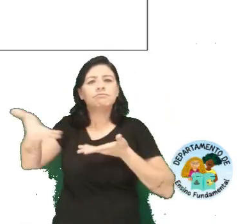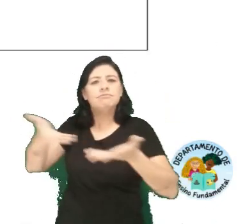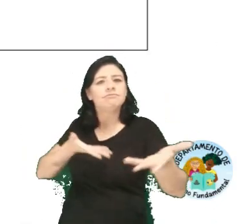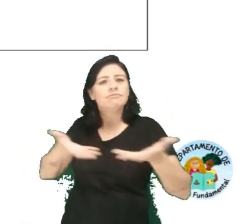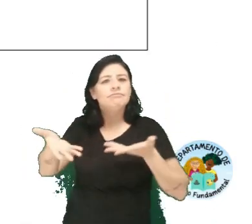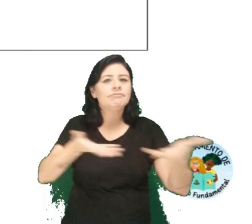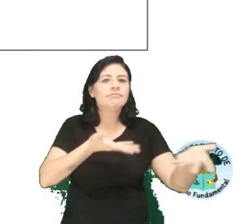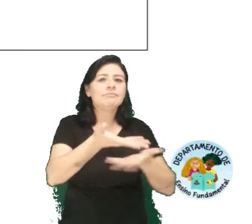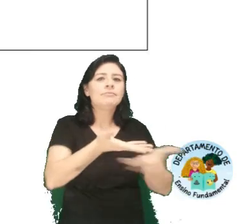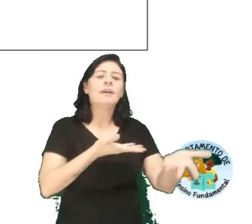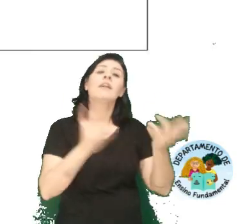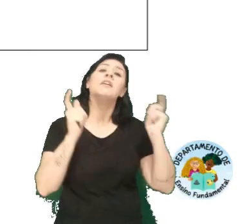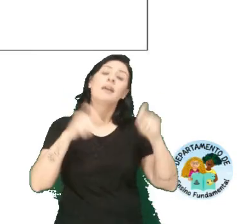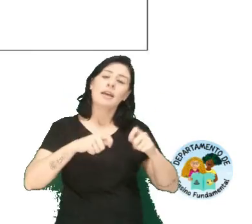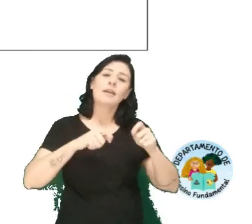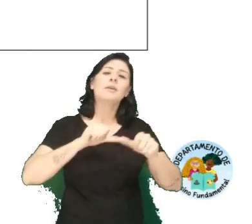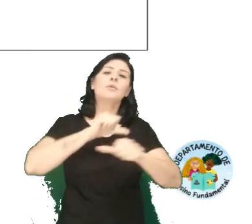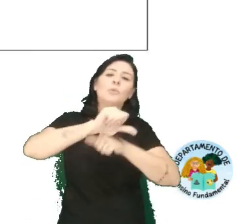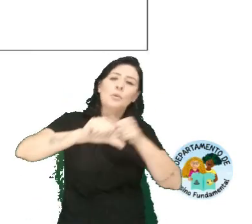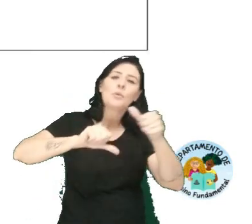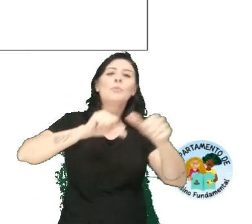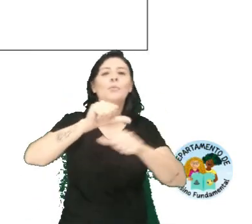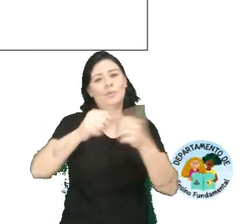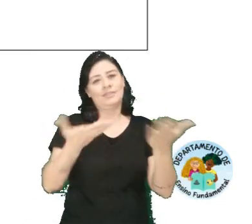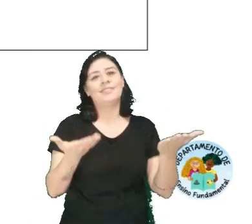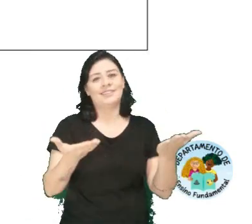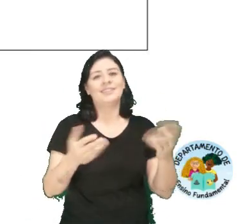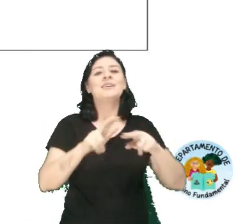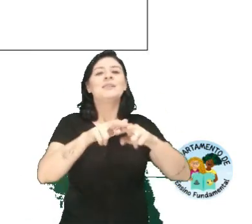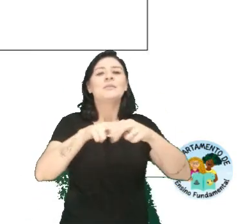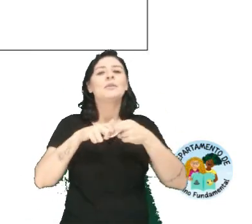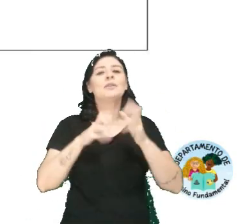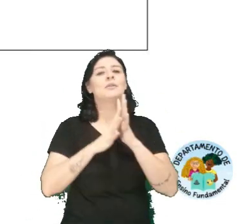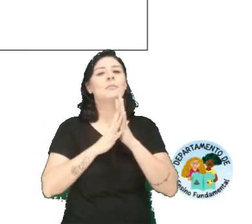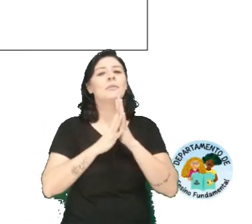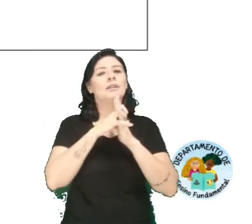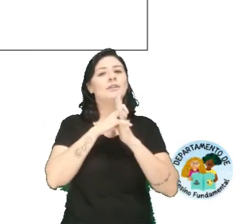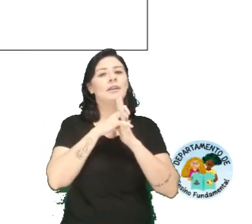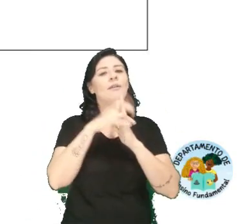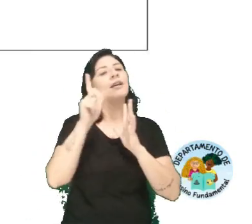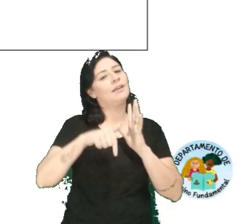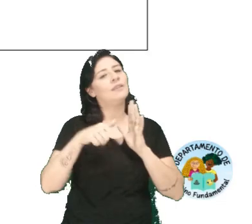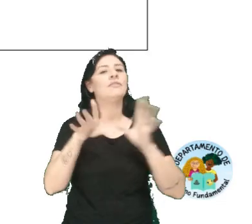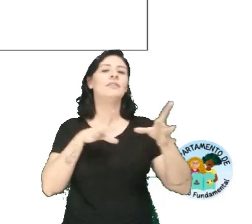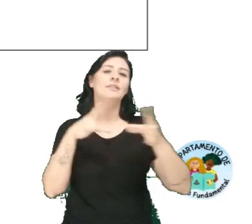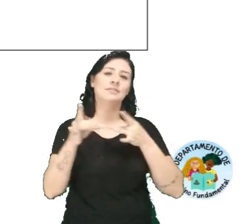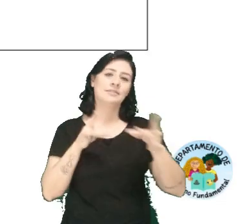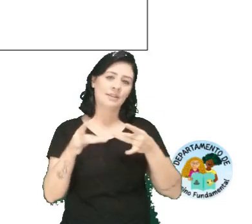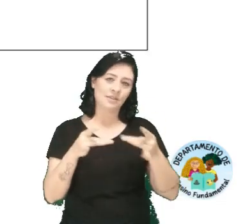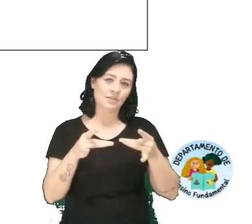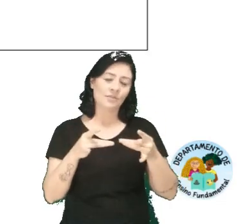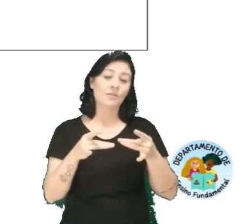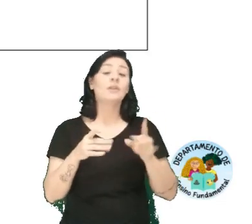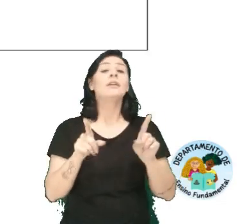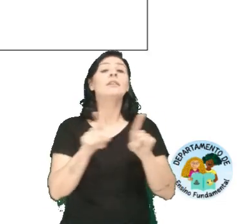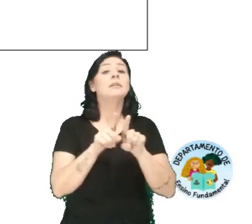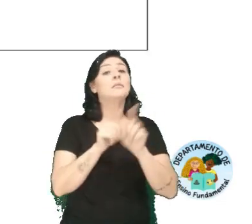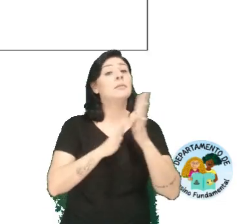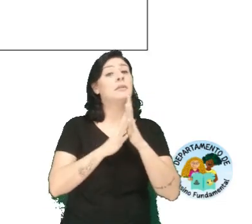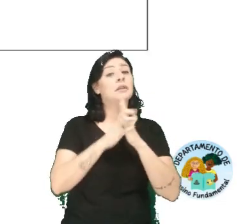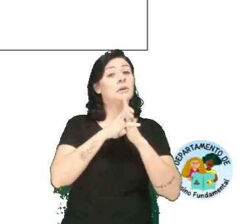mudando. Então, por isso que o plano de aula, ele é flexível. E o plano de aula você